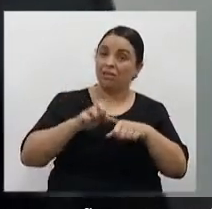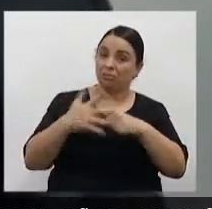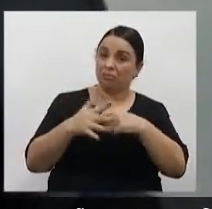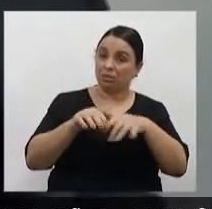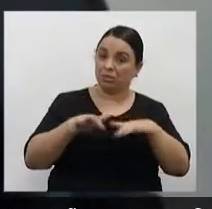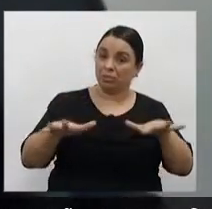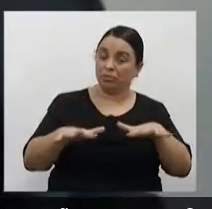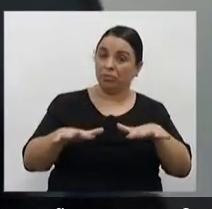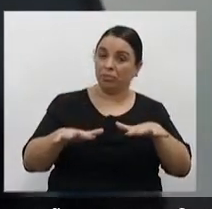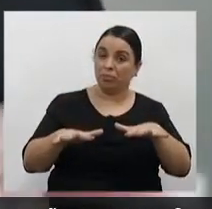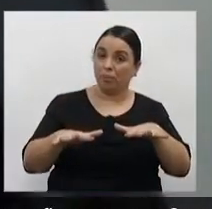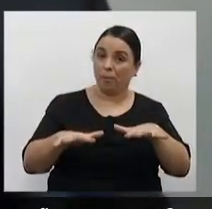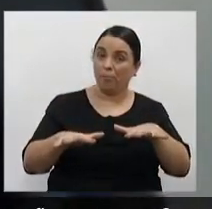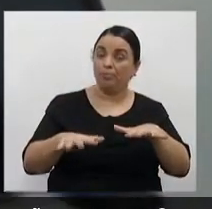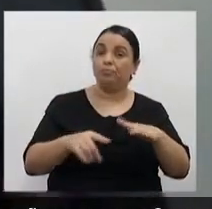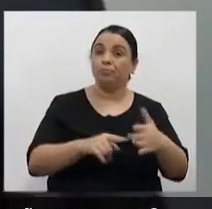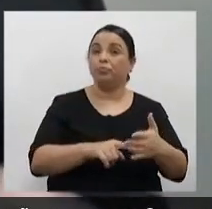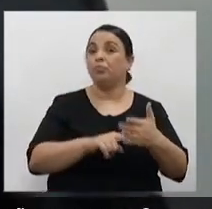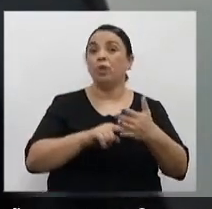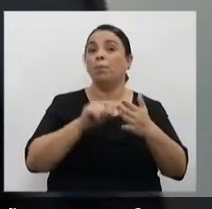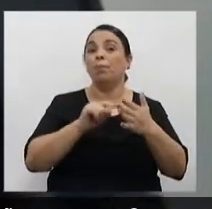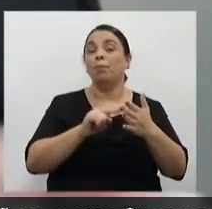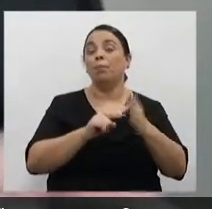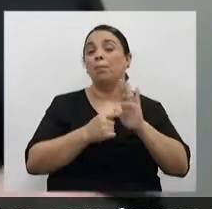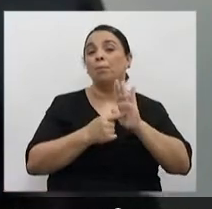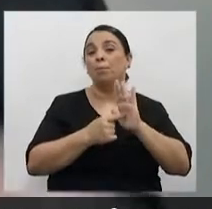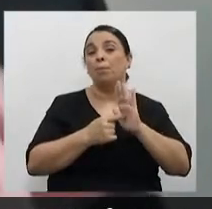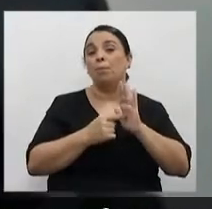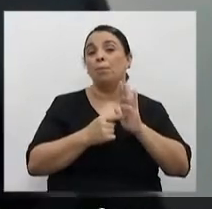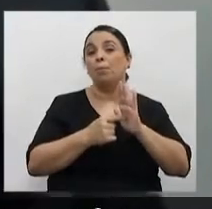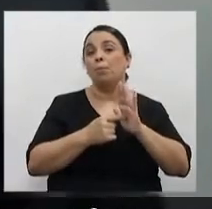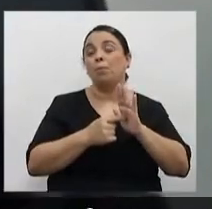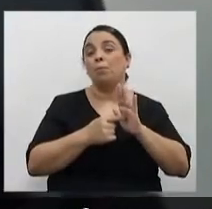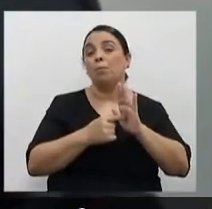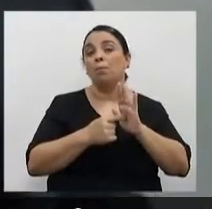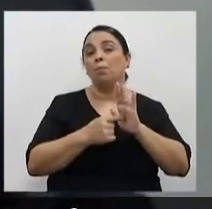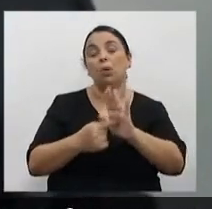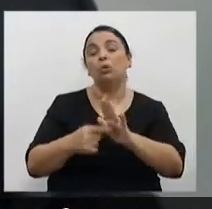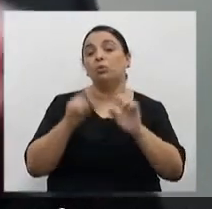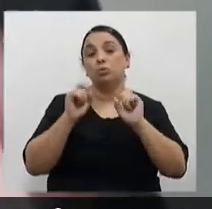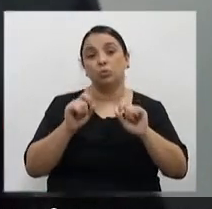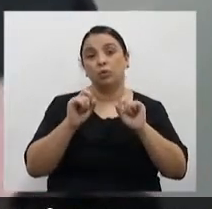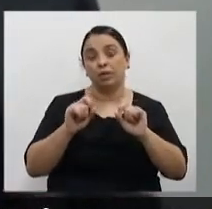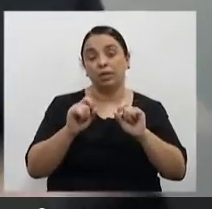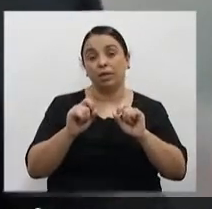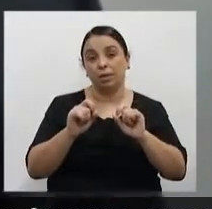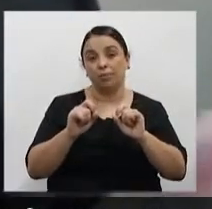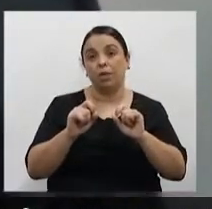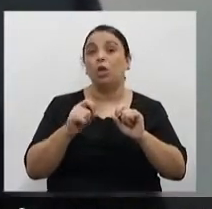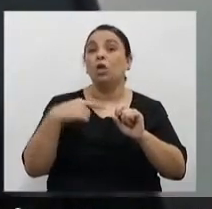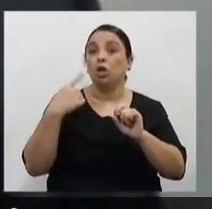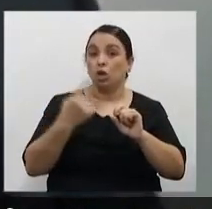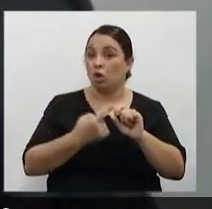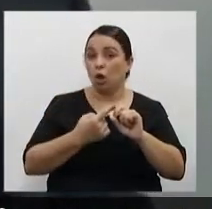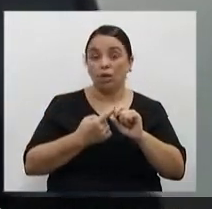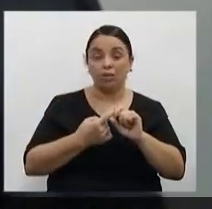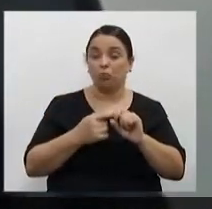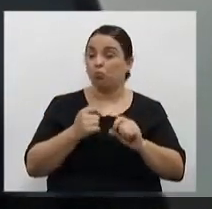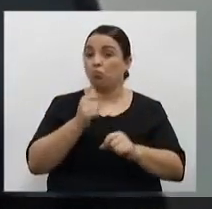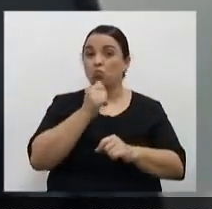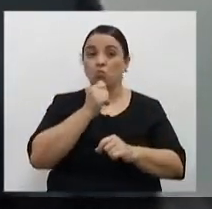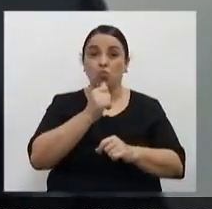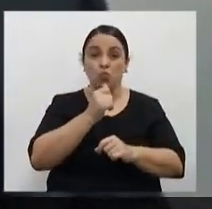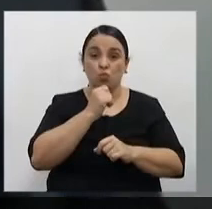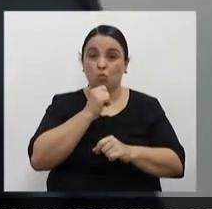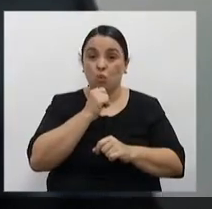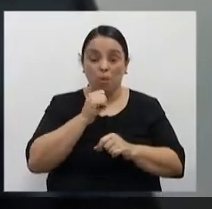mundo, especialmente para países do chamado terceiro mundo, que nós não estávamos preparados para